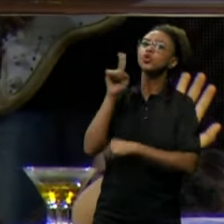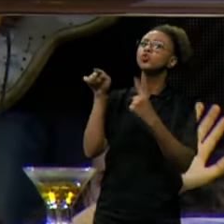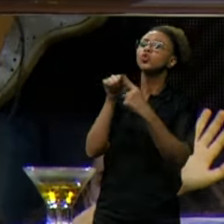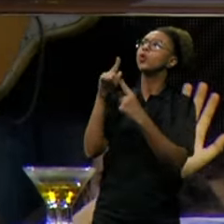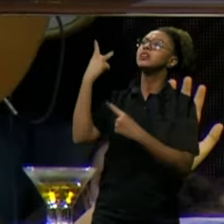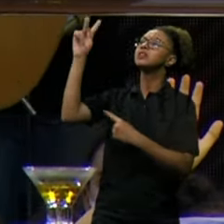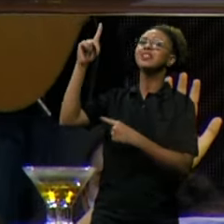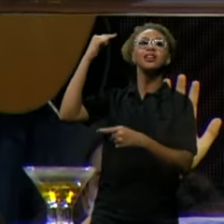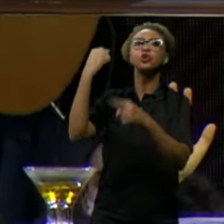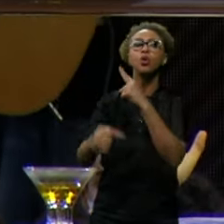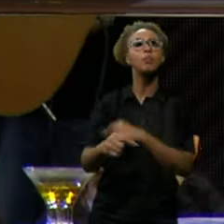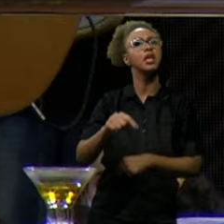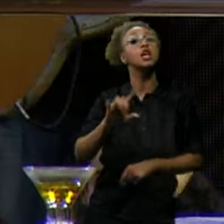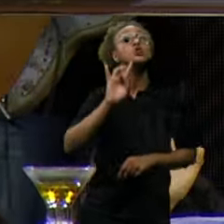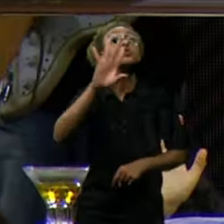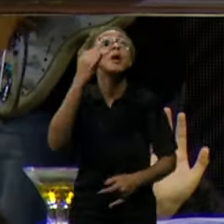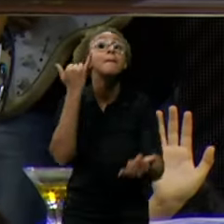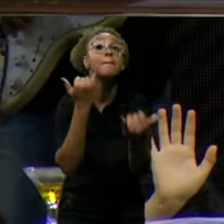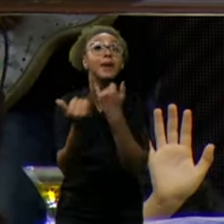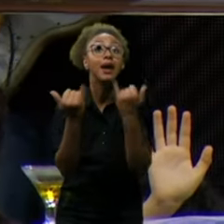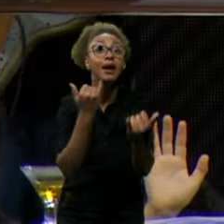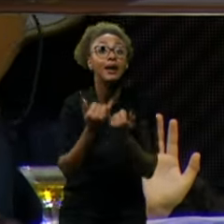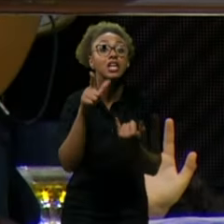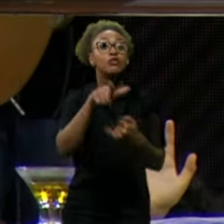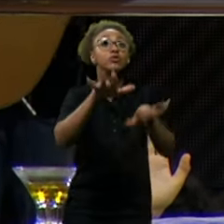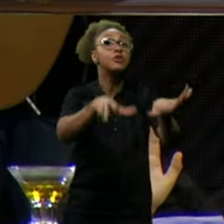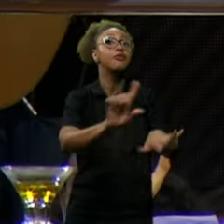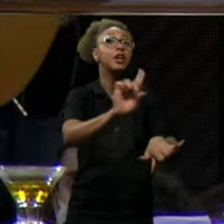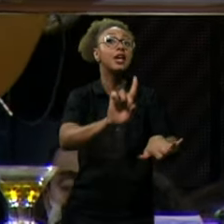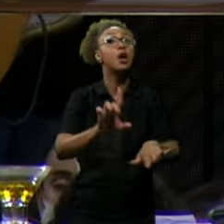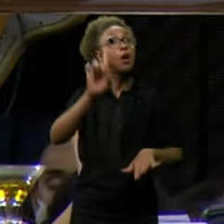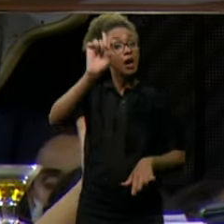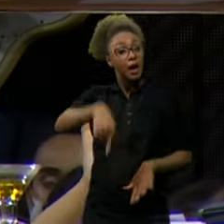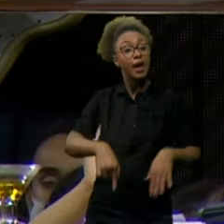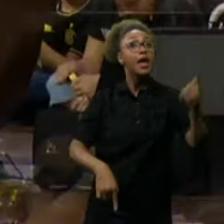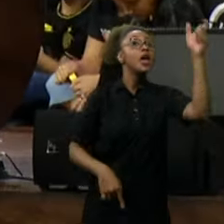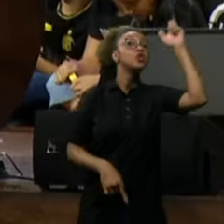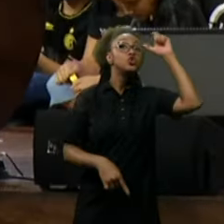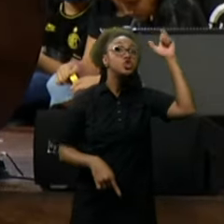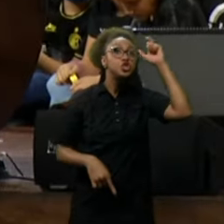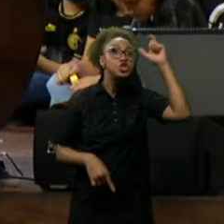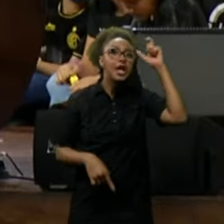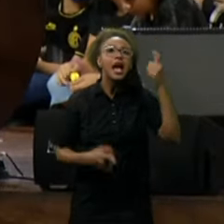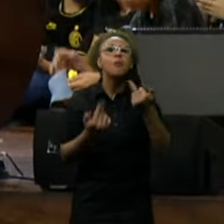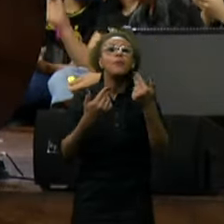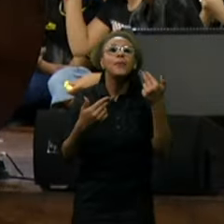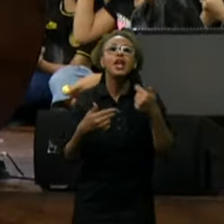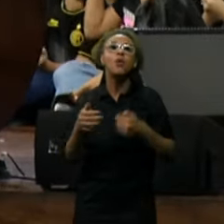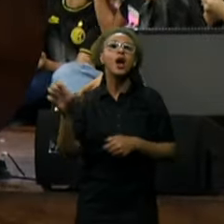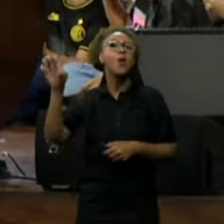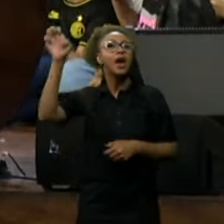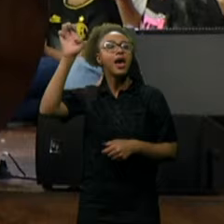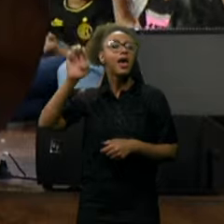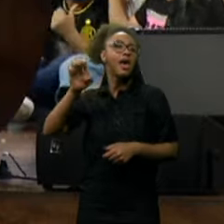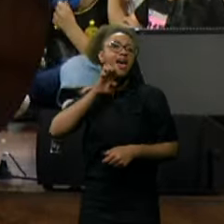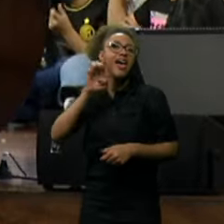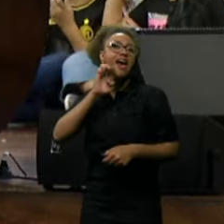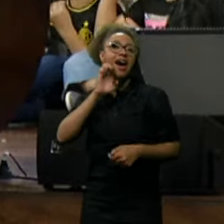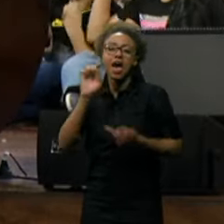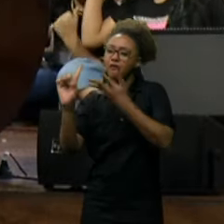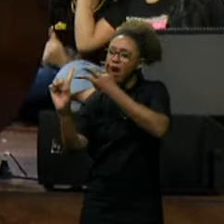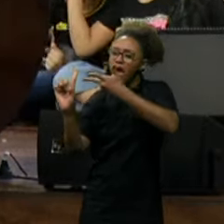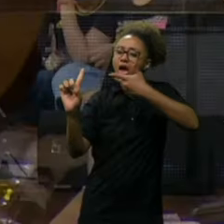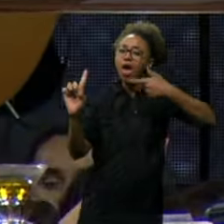aparece não fique aonde parece artimanha do o que levou é a vaca aí não foi a